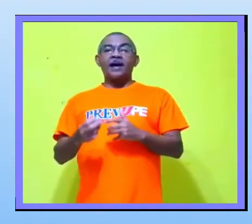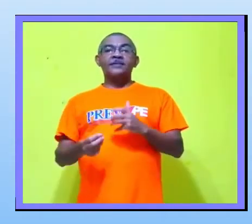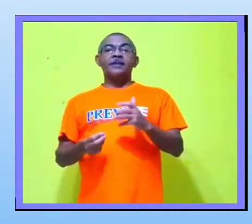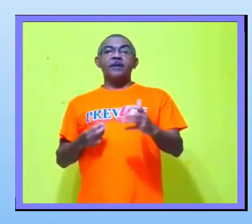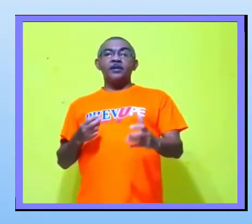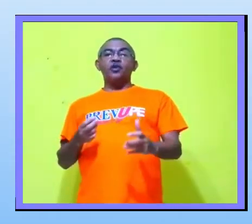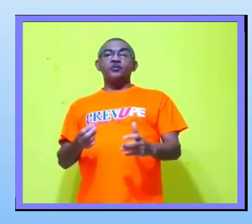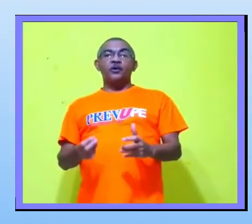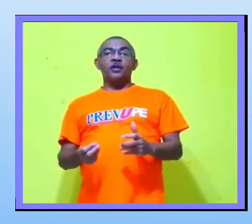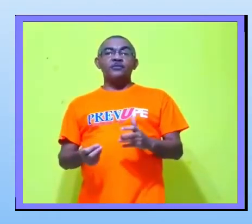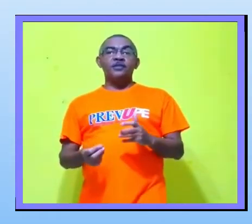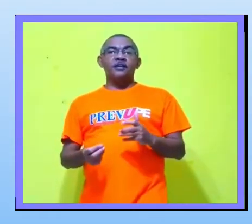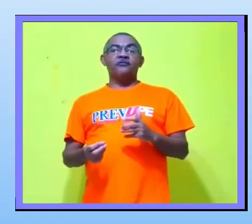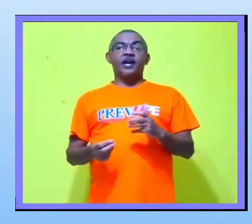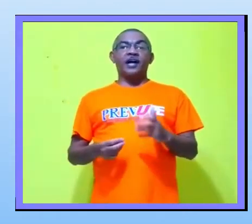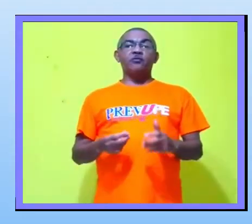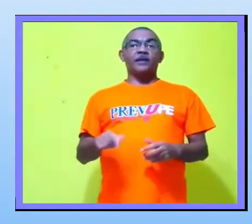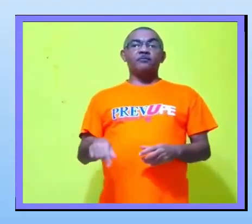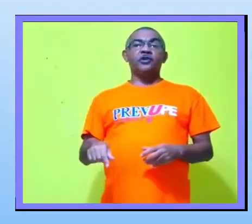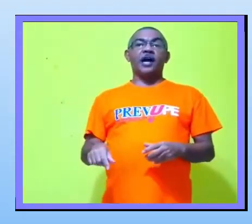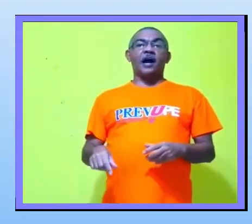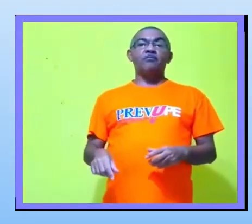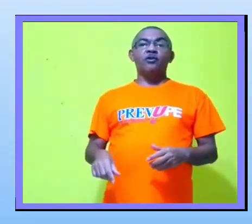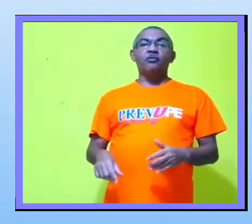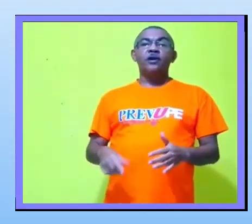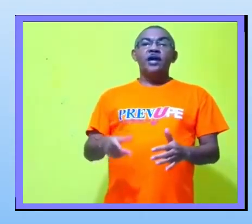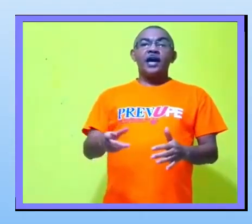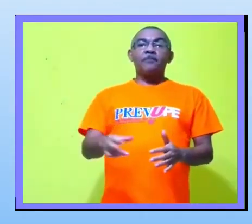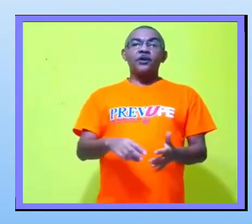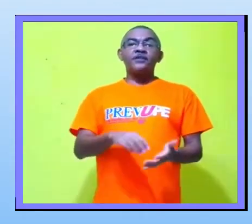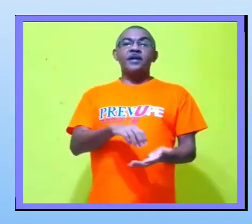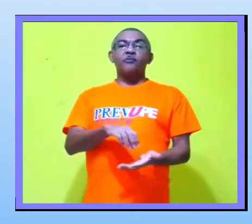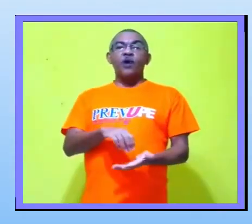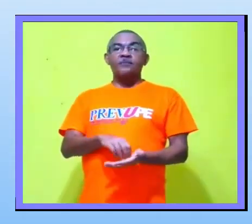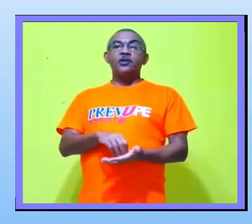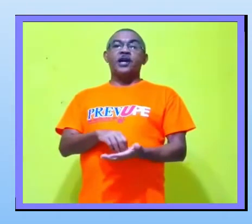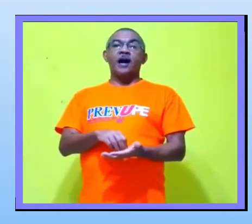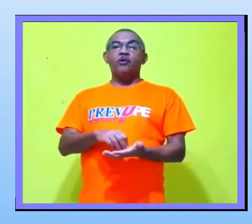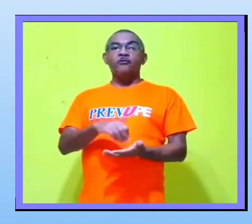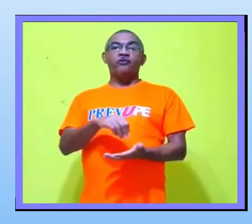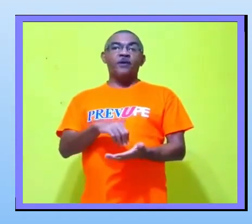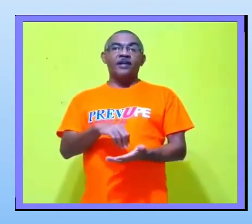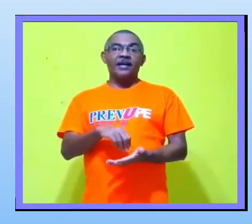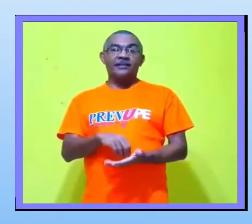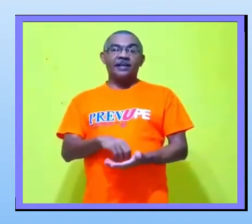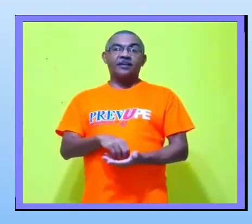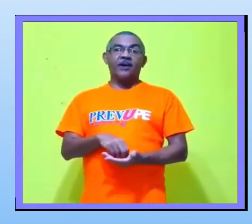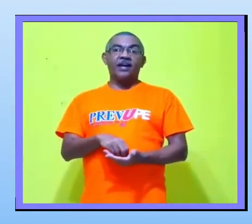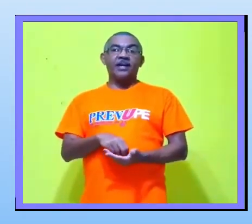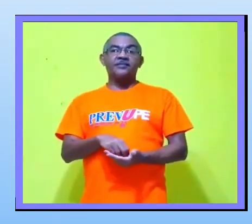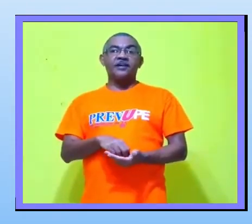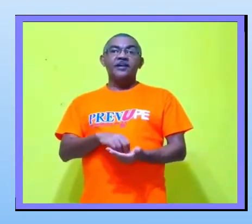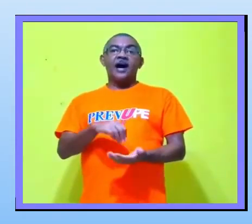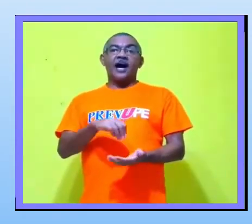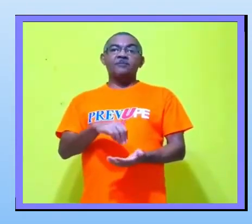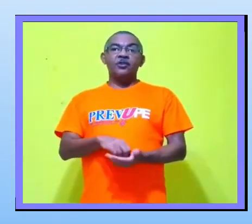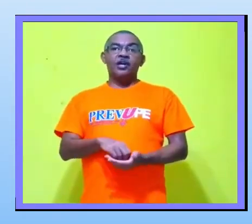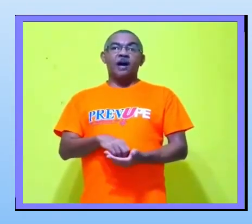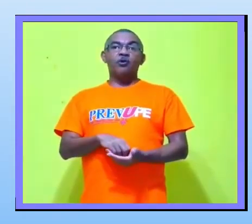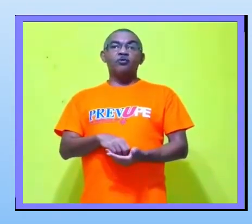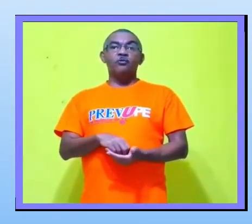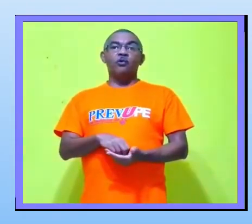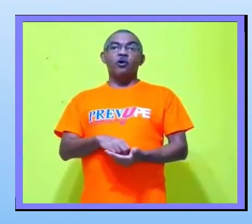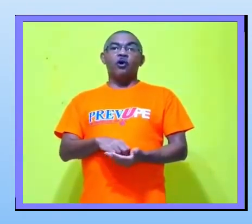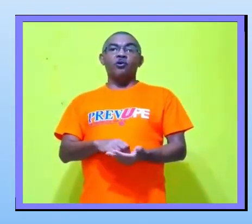Outras partes também que nós podemos identificar no átomo de carbono por exemplo, o átomo de carbono formando aí a tetravalência, átomo